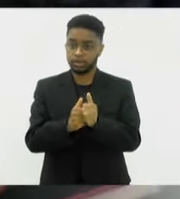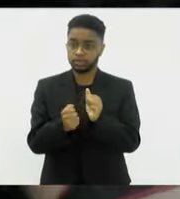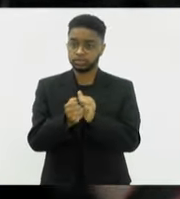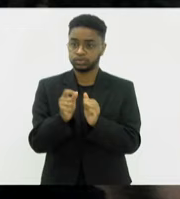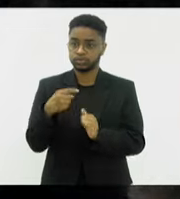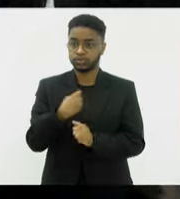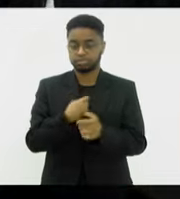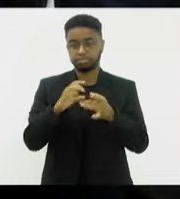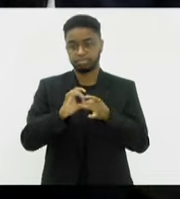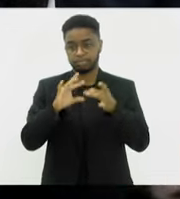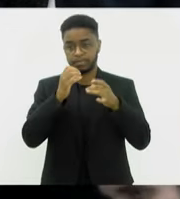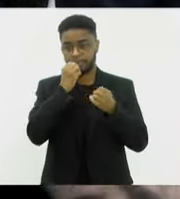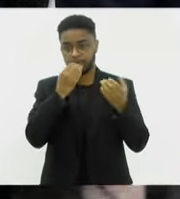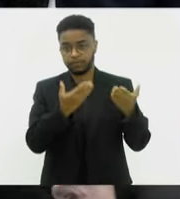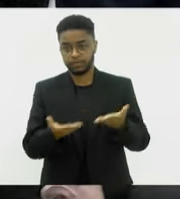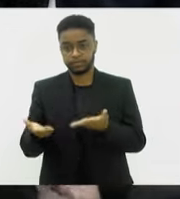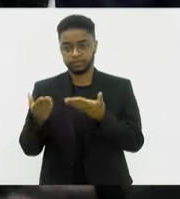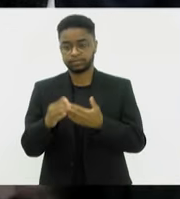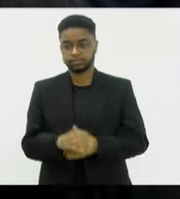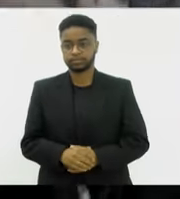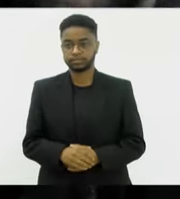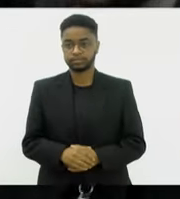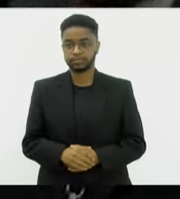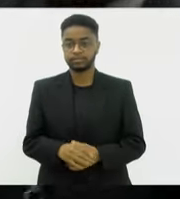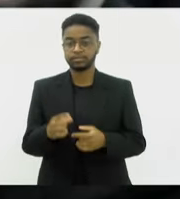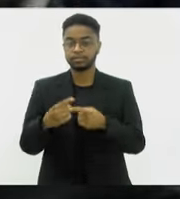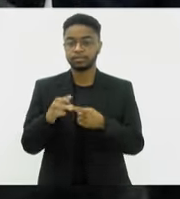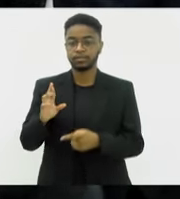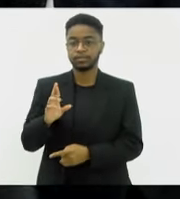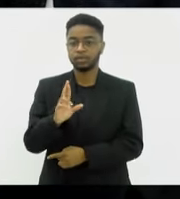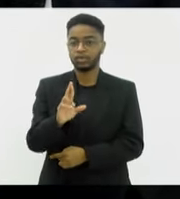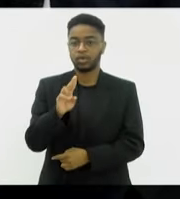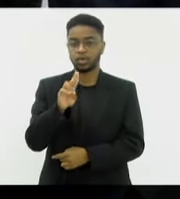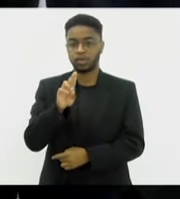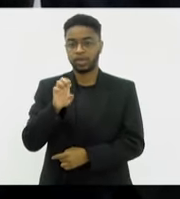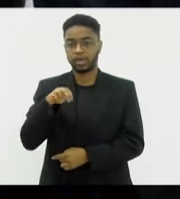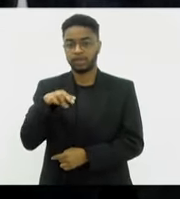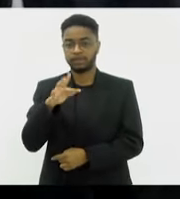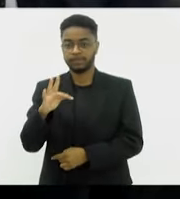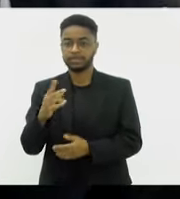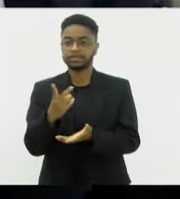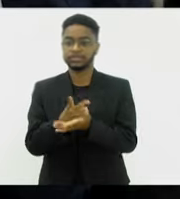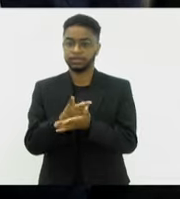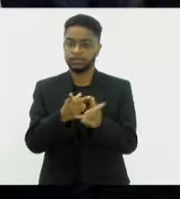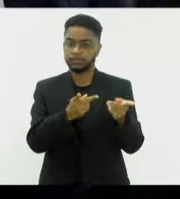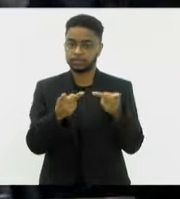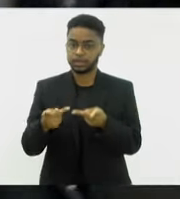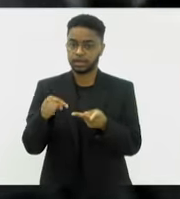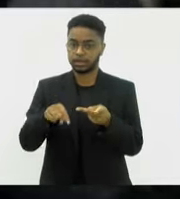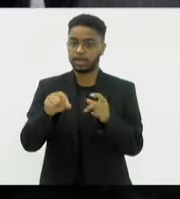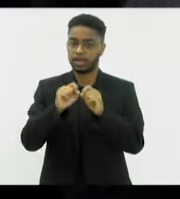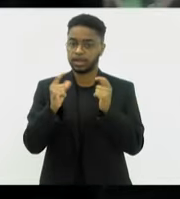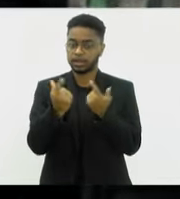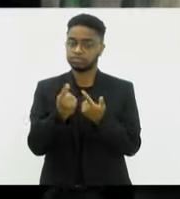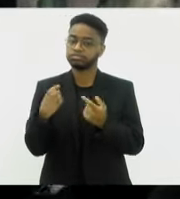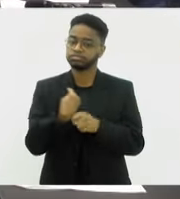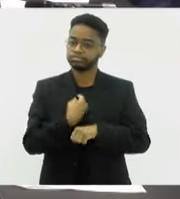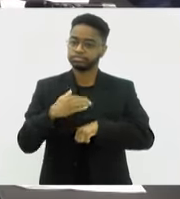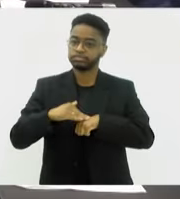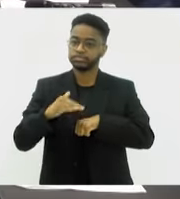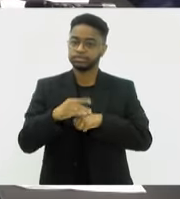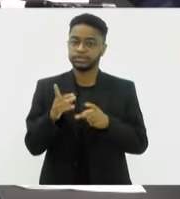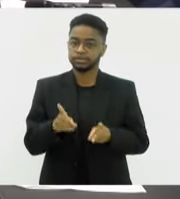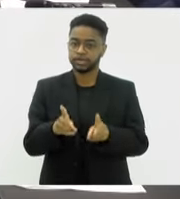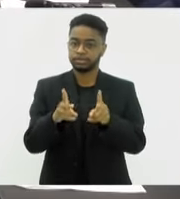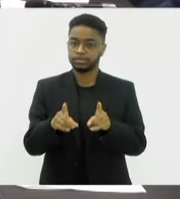à vontade, seja muito bem-vinda. As representações da UENF têm sempre visitado a casa e têm o nosso carinho.